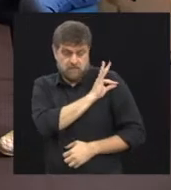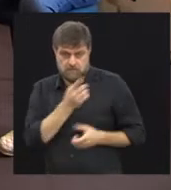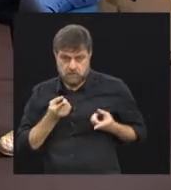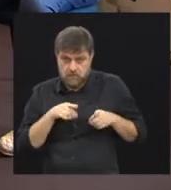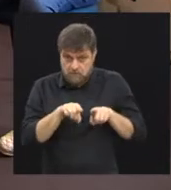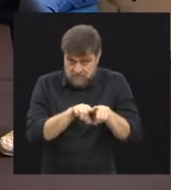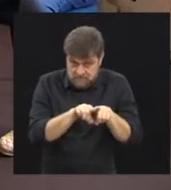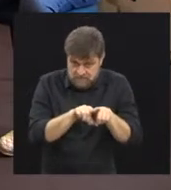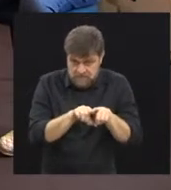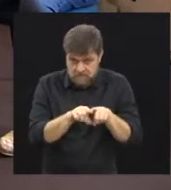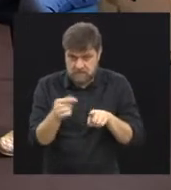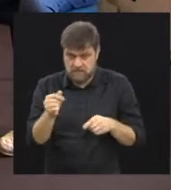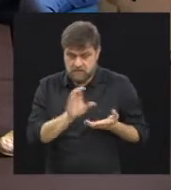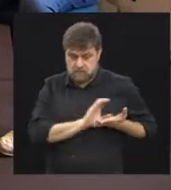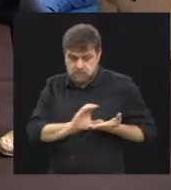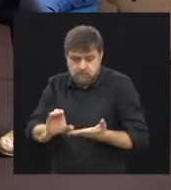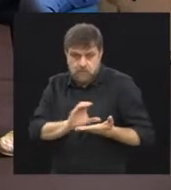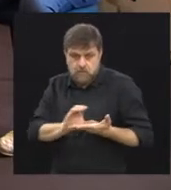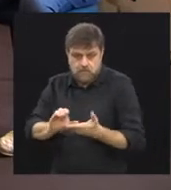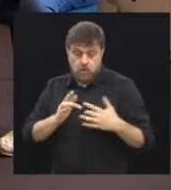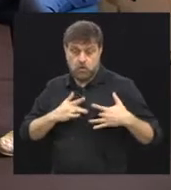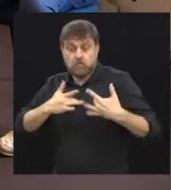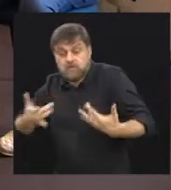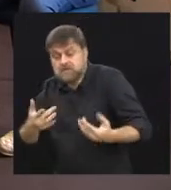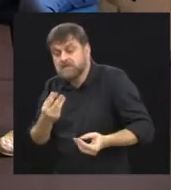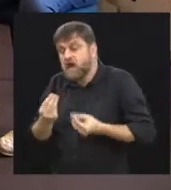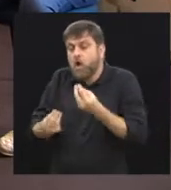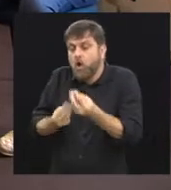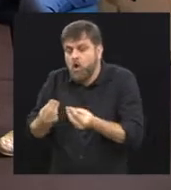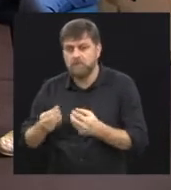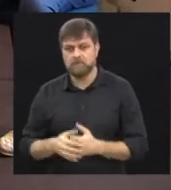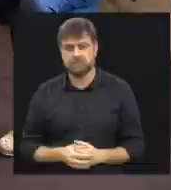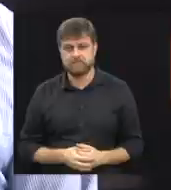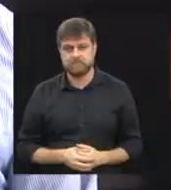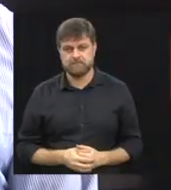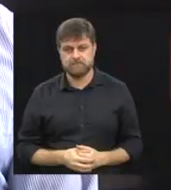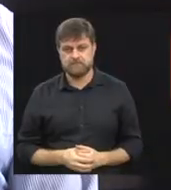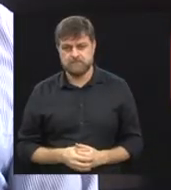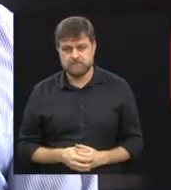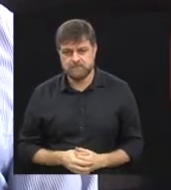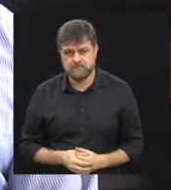com a municipalidade, aceitam doações? Como que isso acontece aqui?